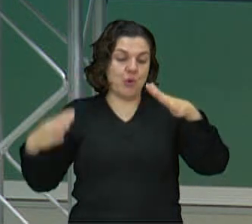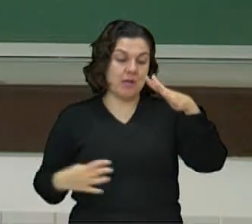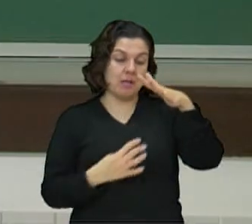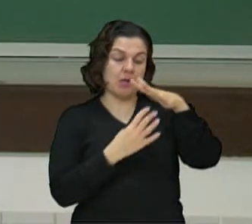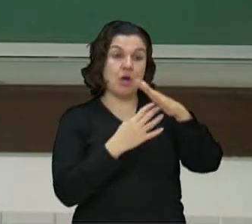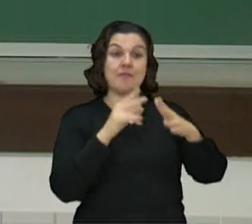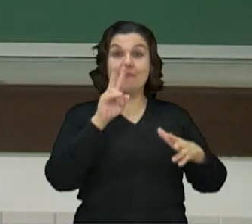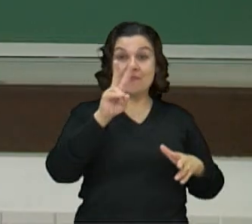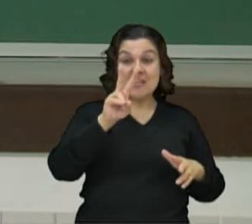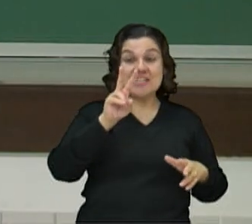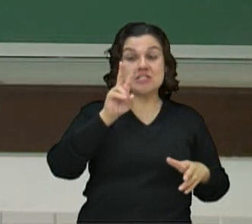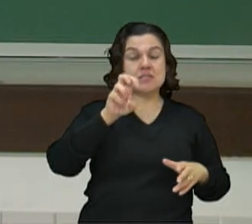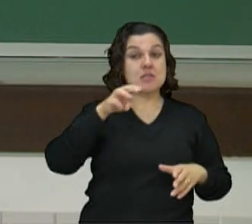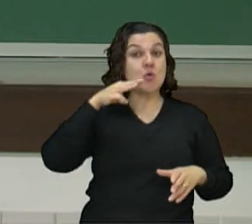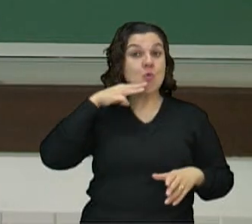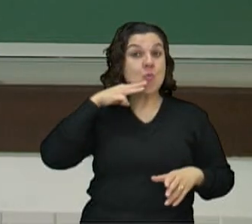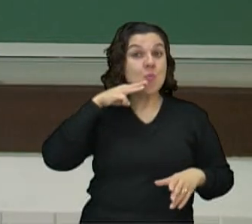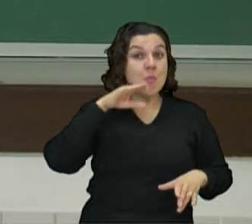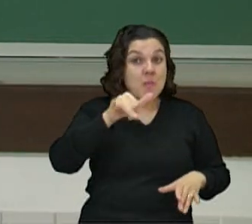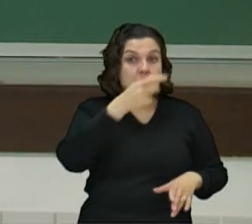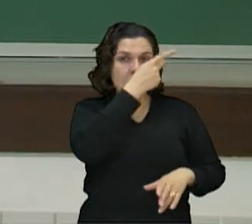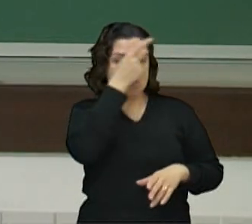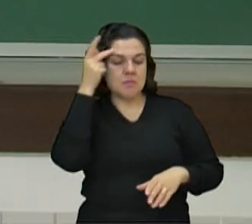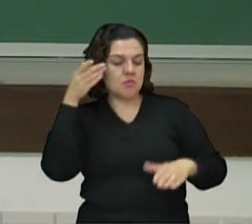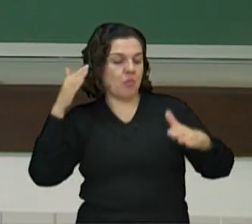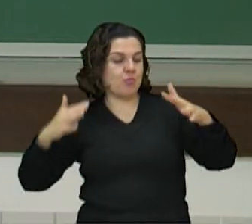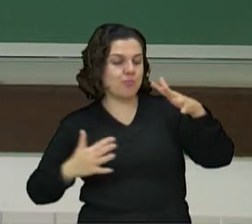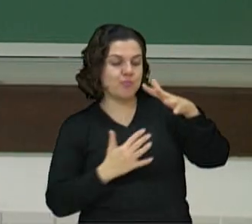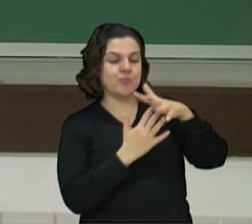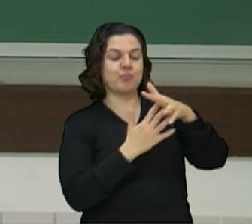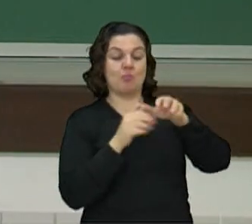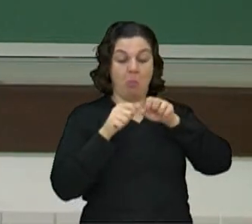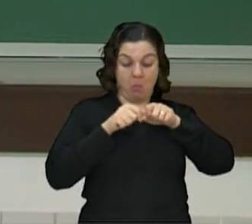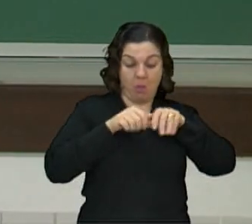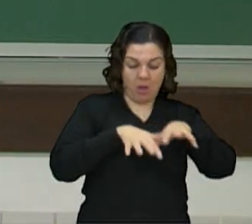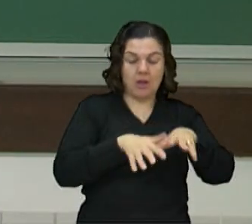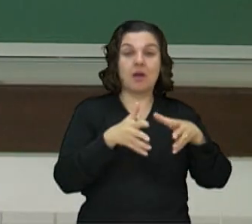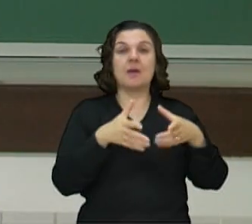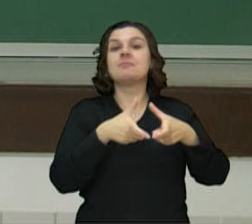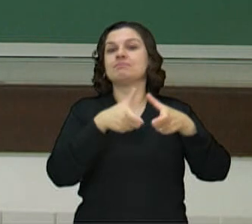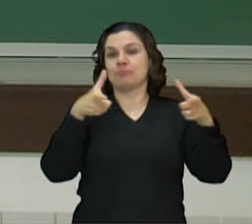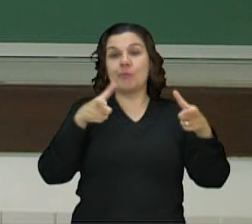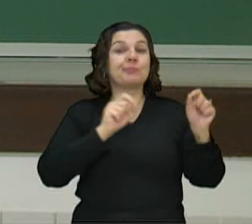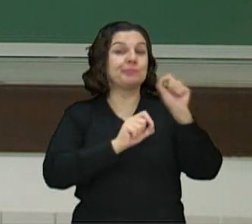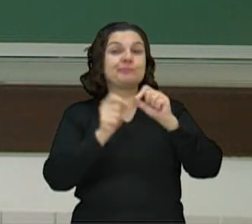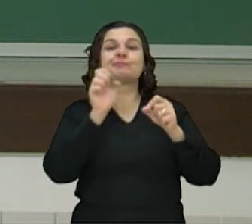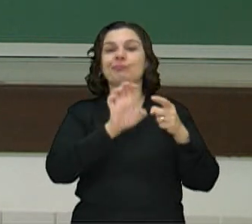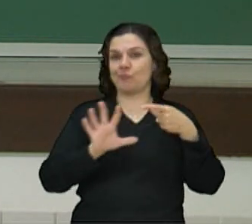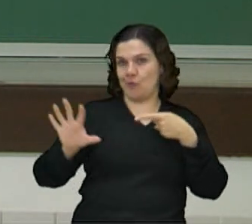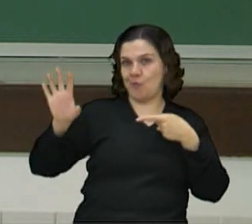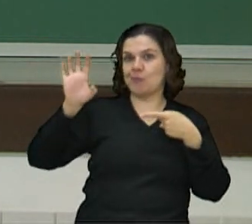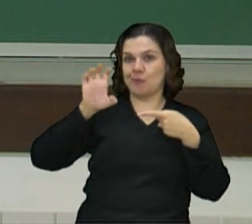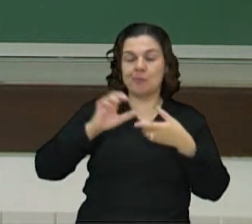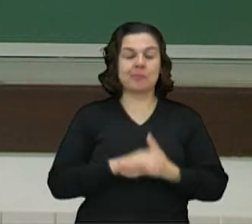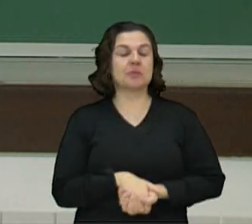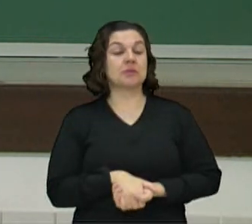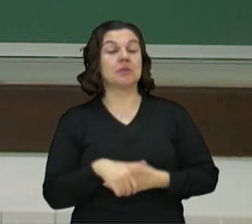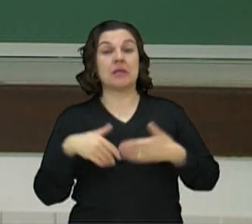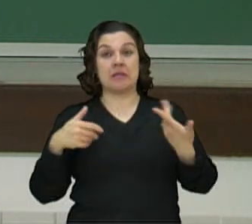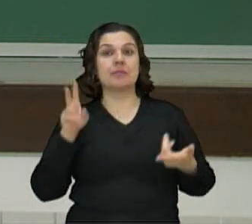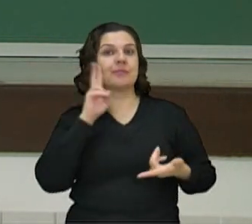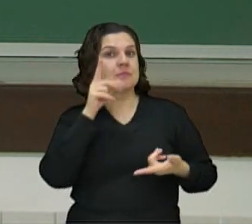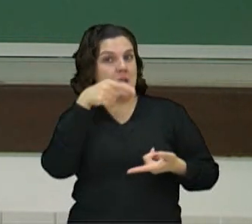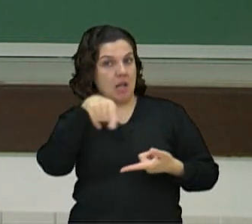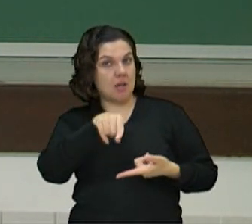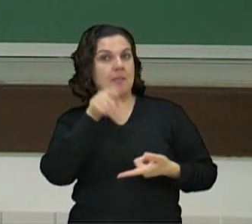25 milhões de imigrantes, a grande maioria europeus. Então lembra que a Europa já